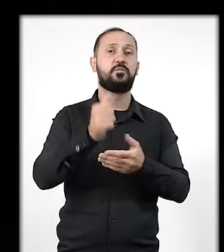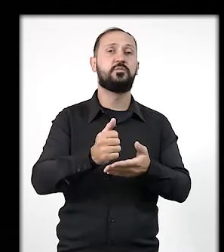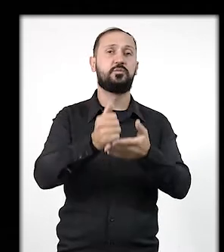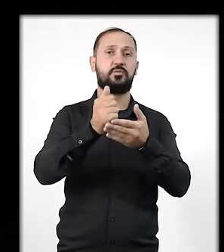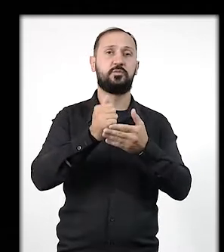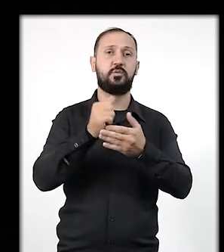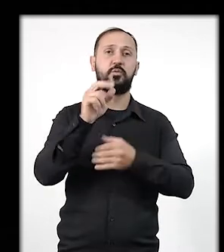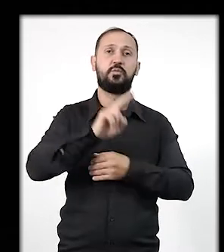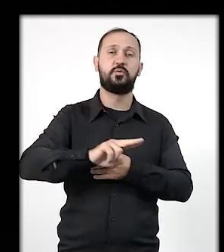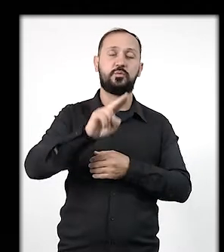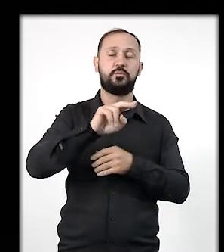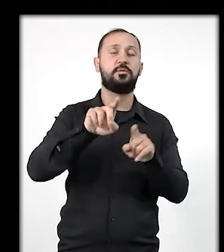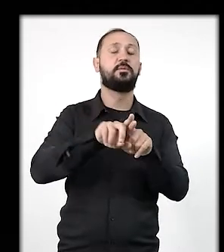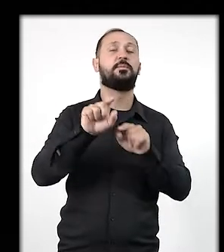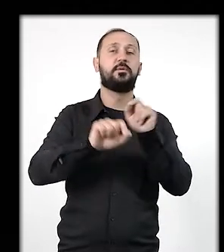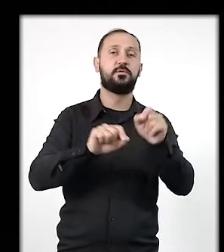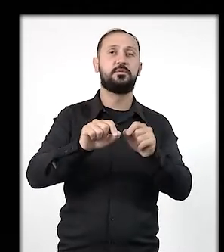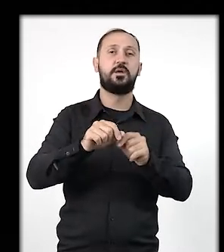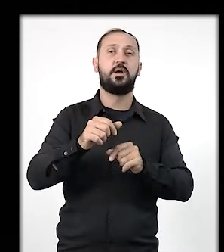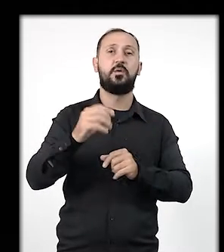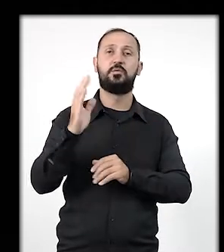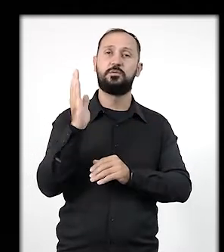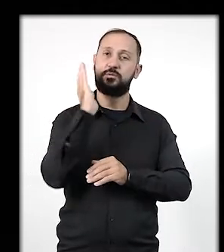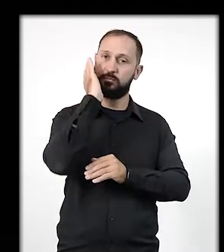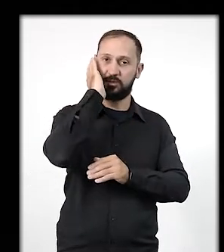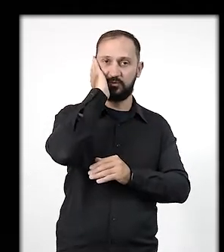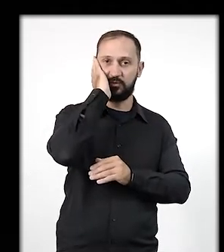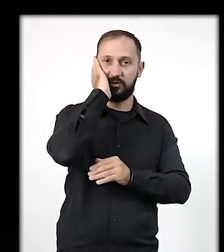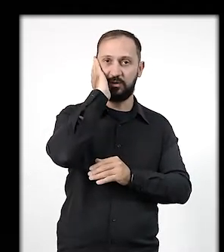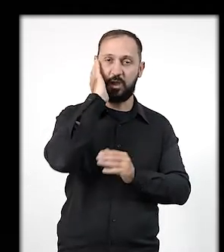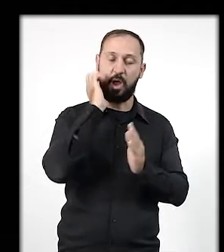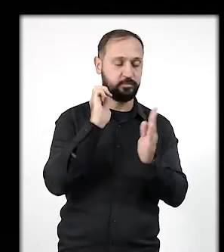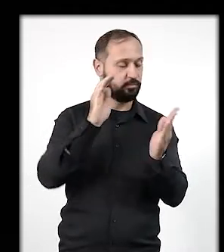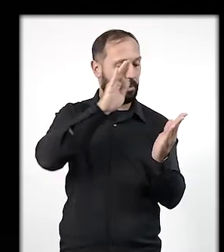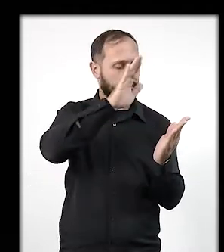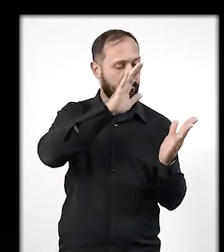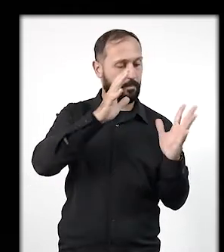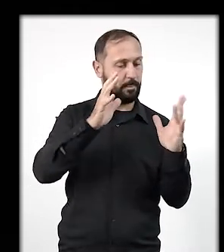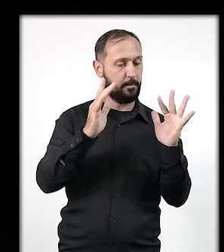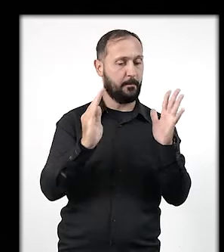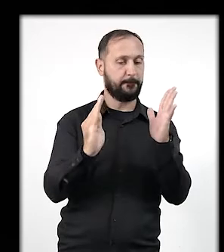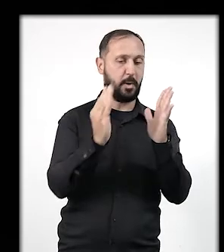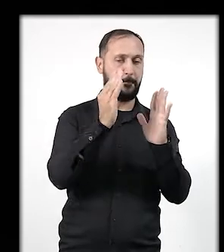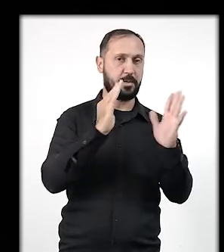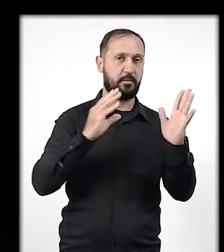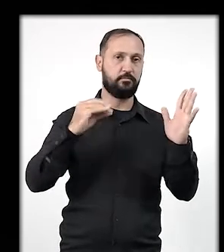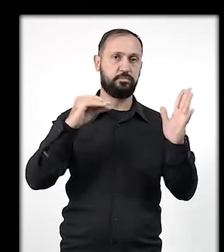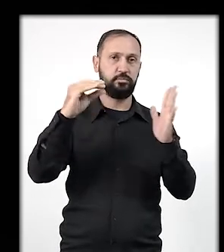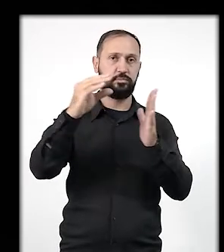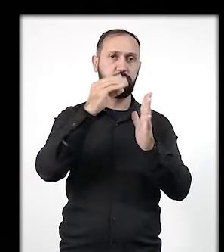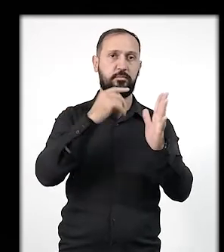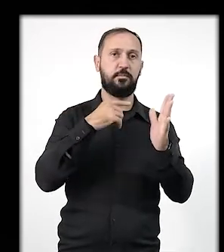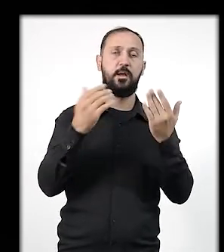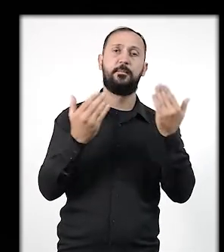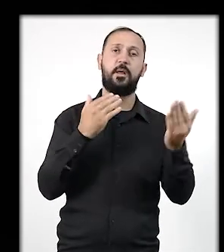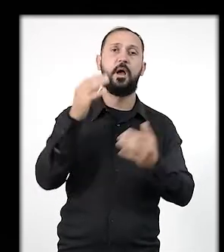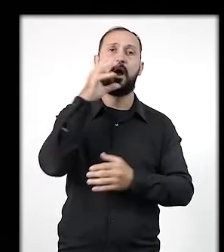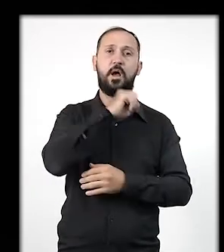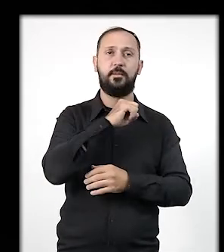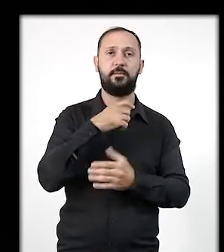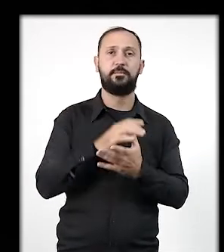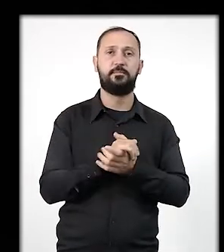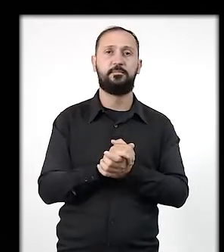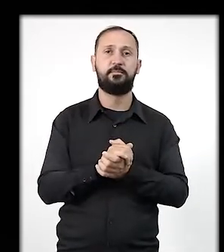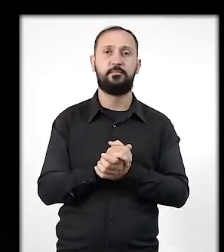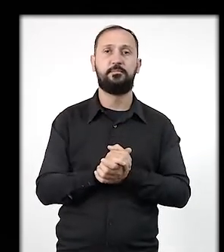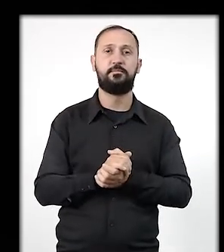nos possibilitou utilizar os smartphones para fazer registros das mãos de forma mais rápida, né, e, consequentemente,